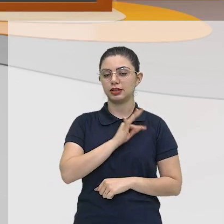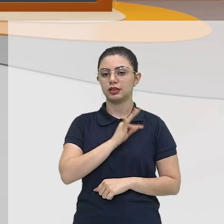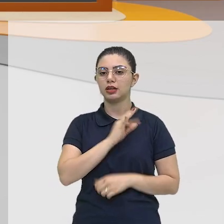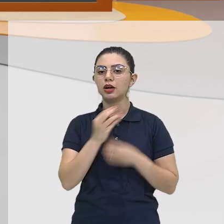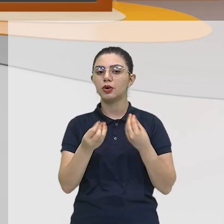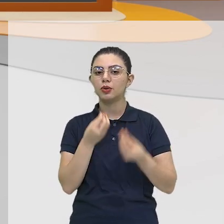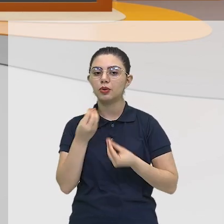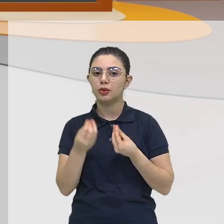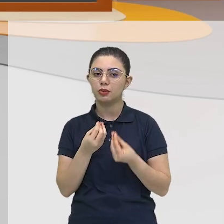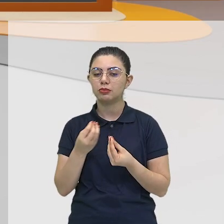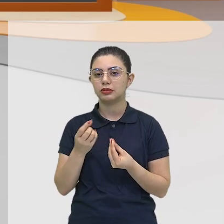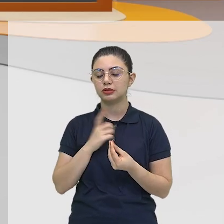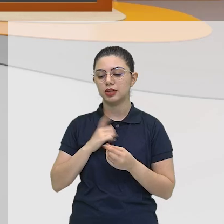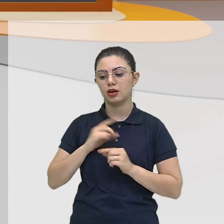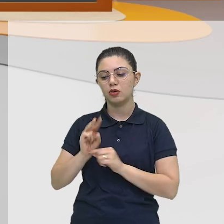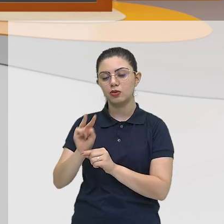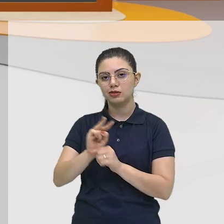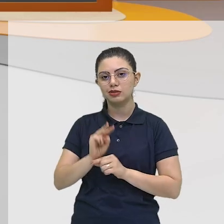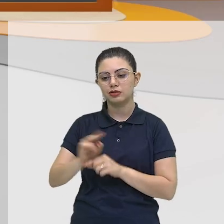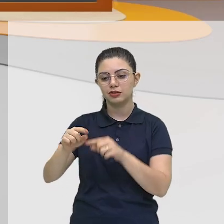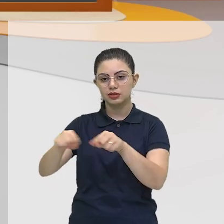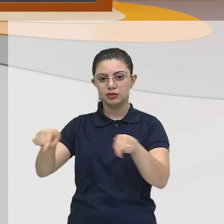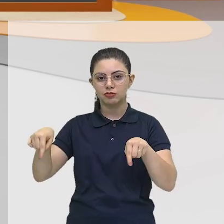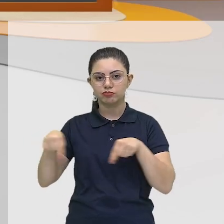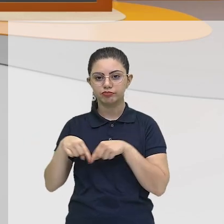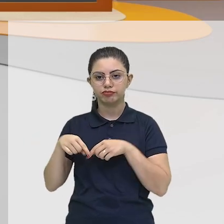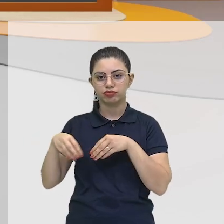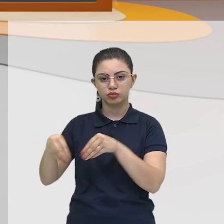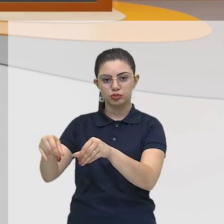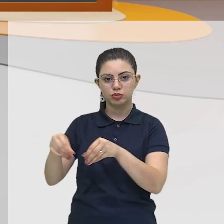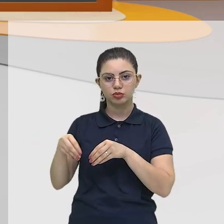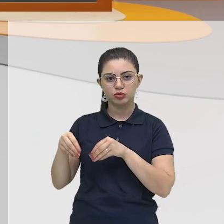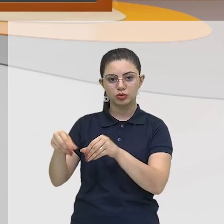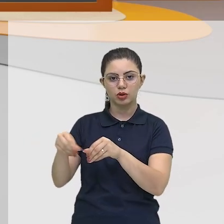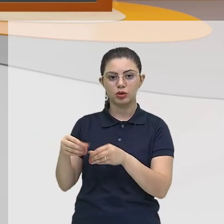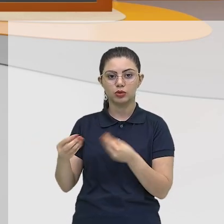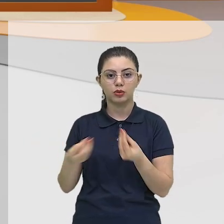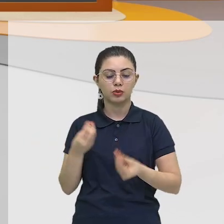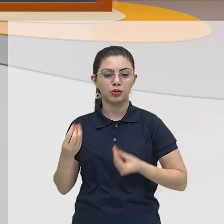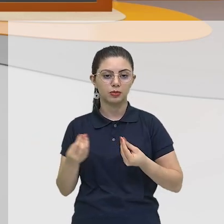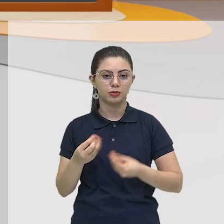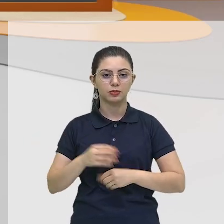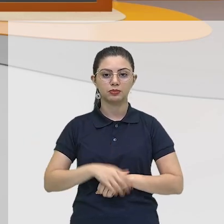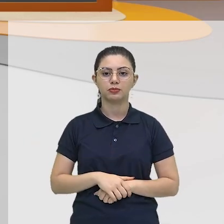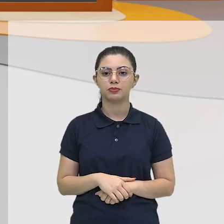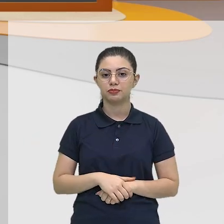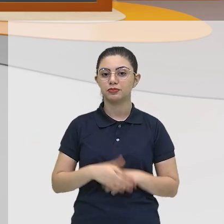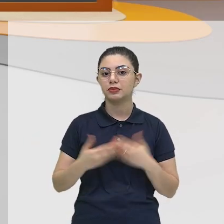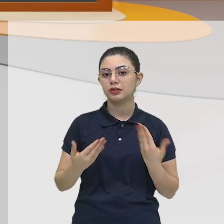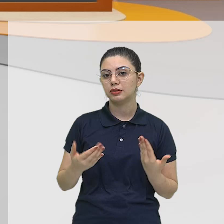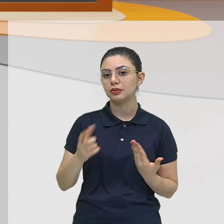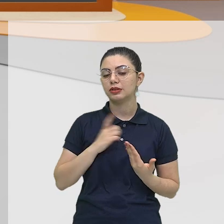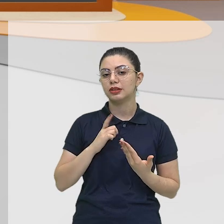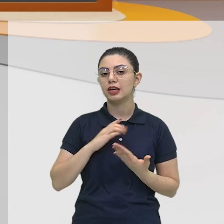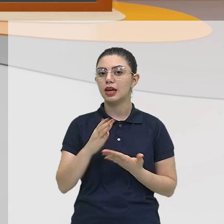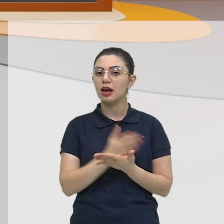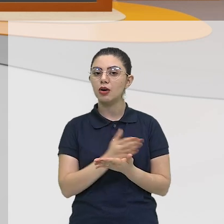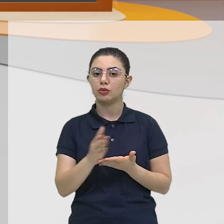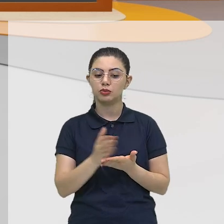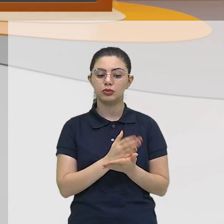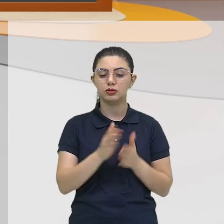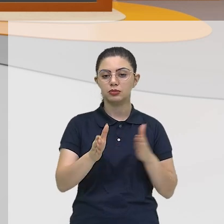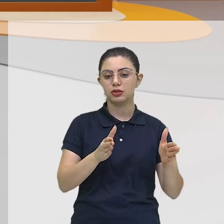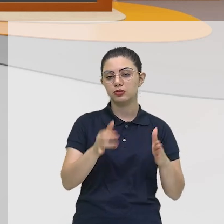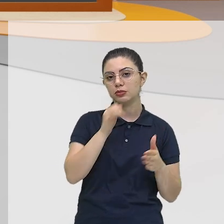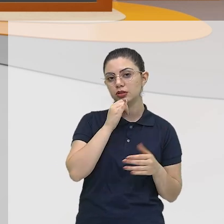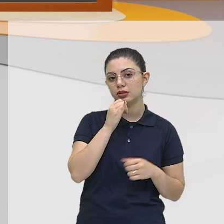técnica é um manejo, né, de conservação do solo, onde a gente observa que acabam surgindo, né, determinados períodos. Então,